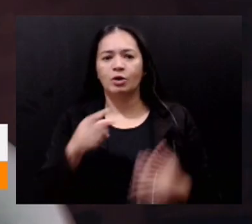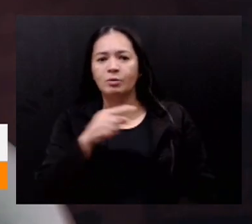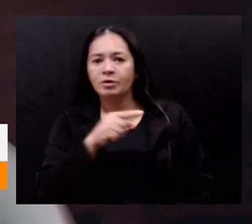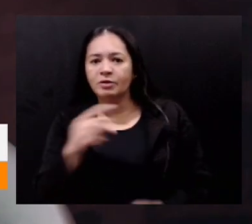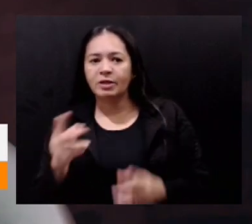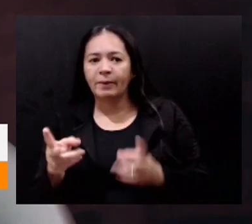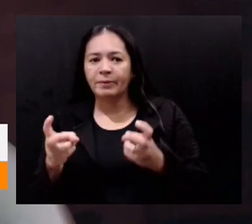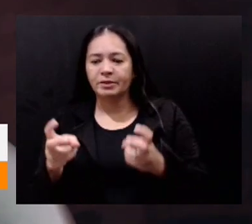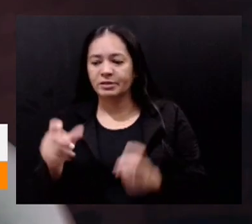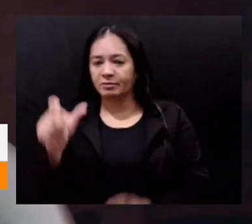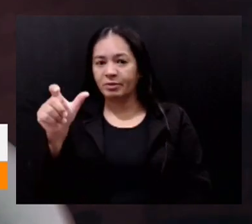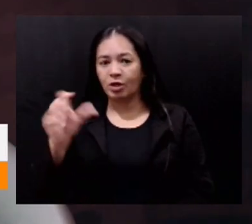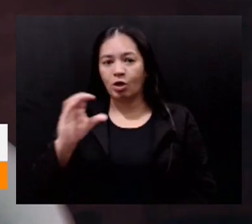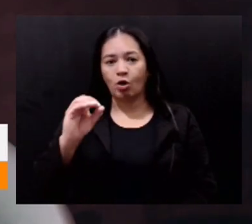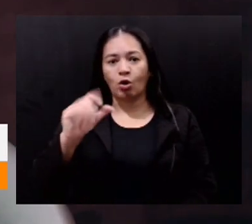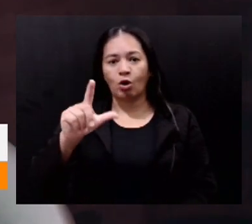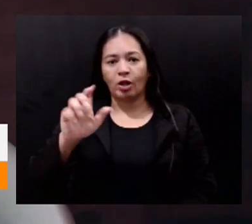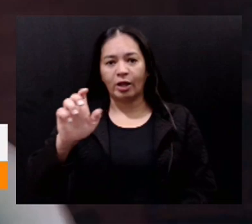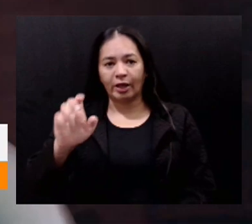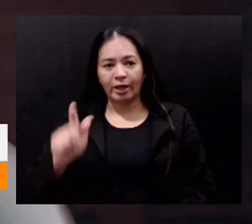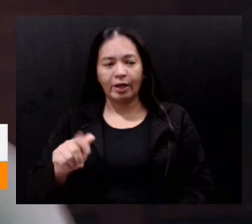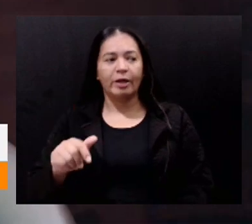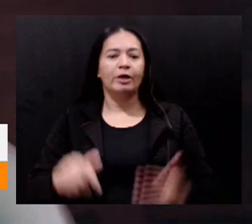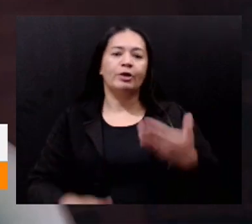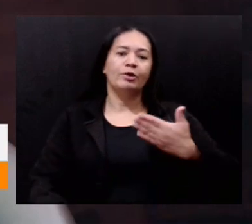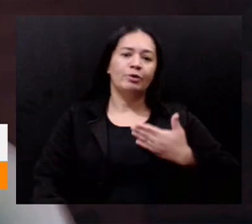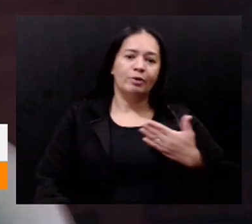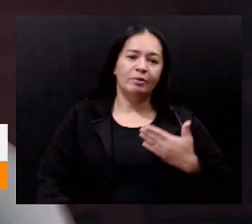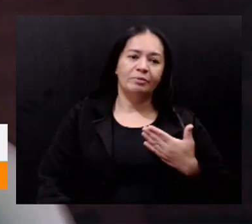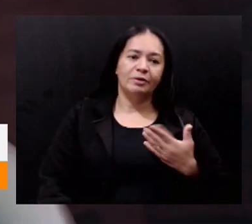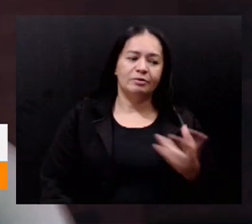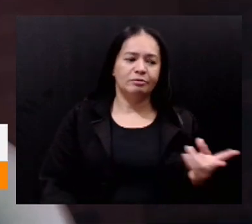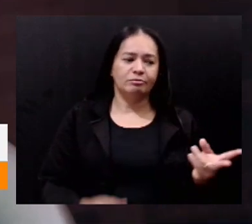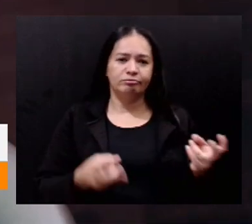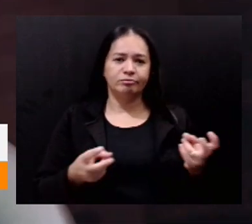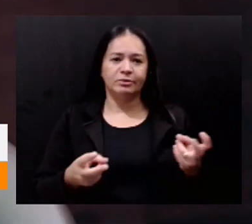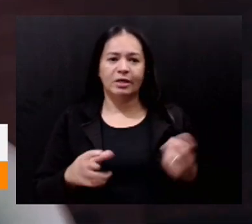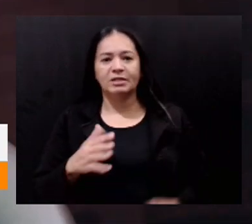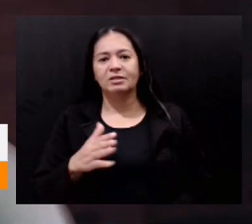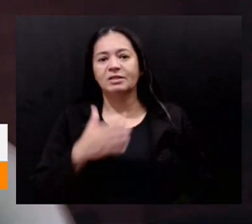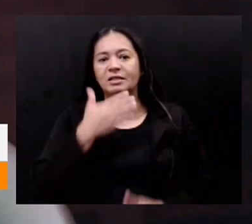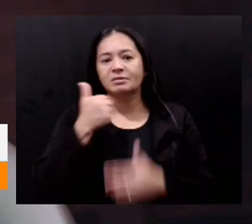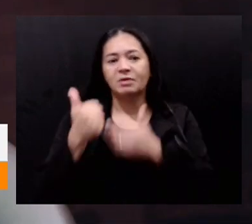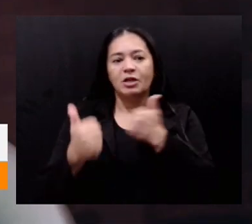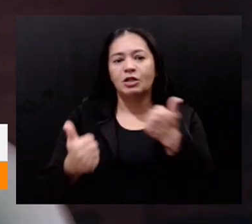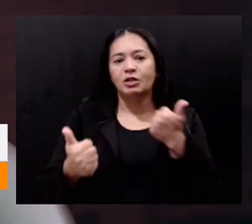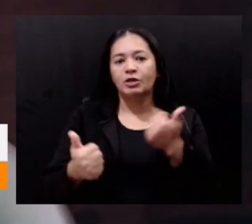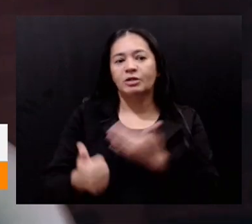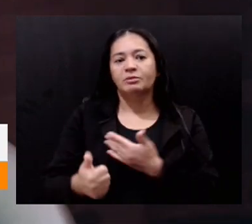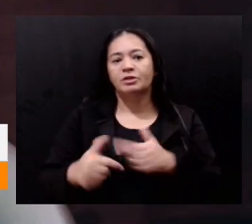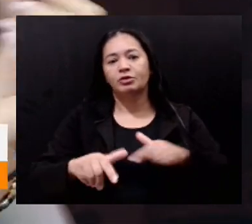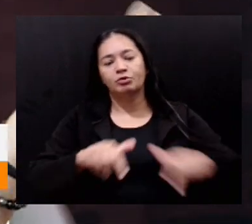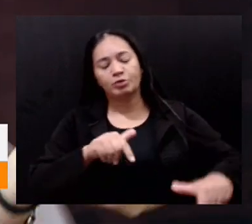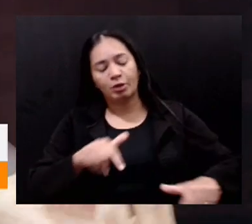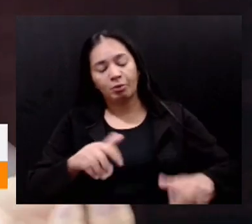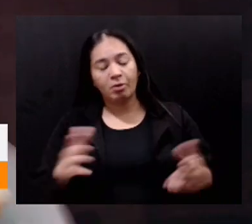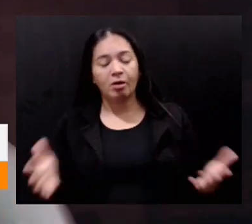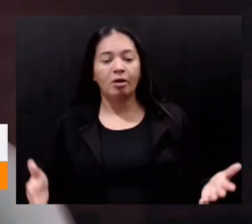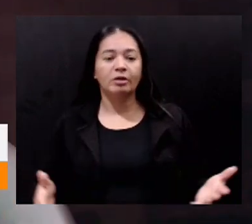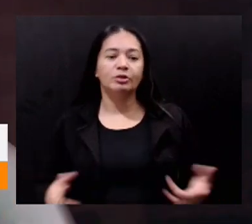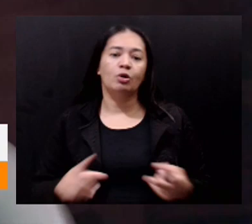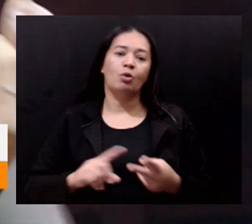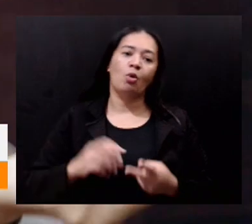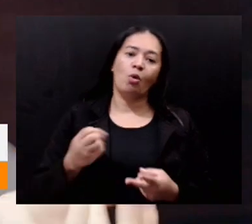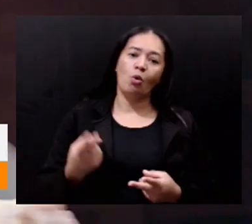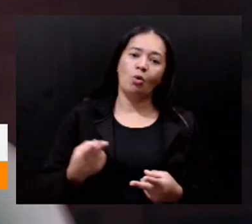seu trabalho, às vezes as melhores amizades vêm do trabalho, às vezes as melhores amizades hoje vêm de quando a gente faz uma